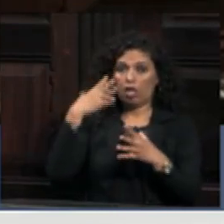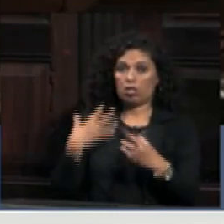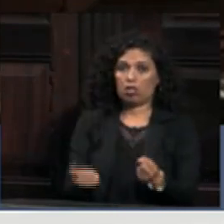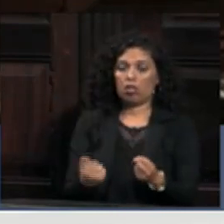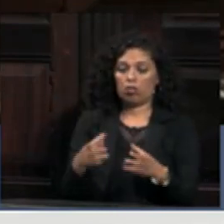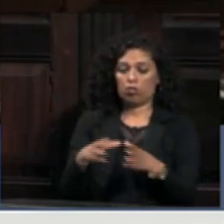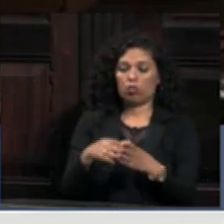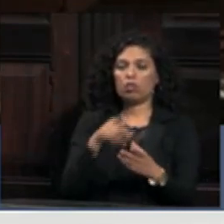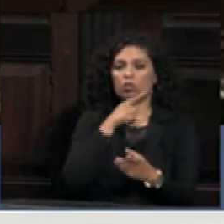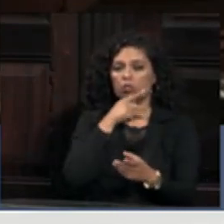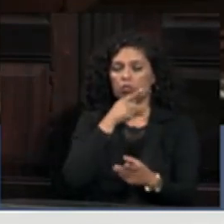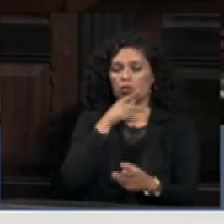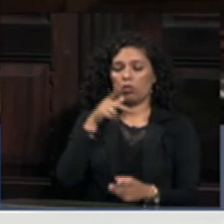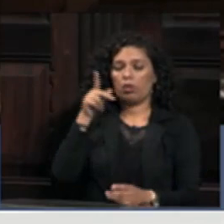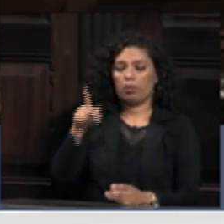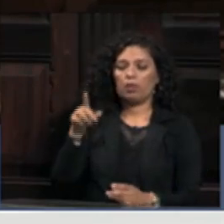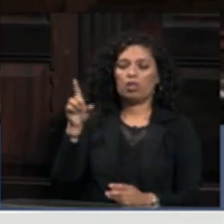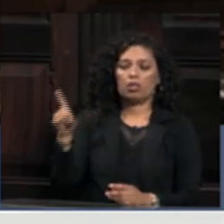PDT,